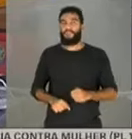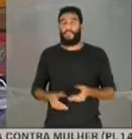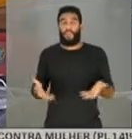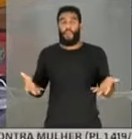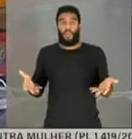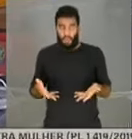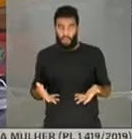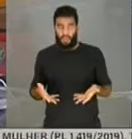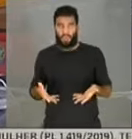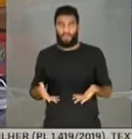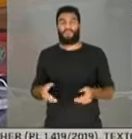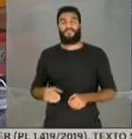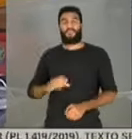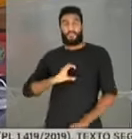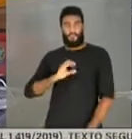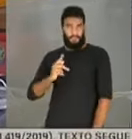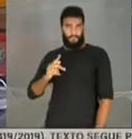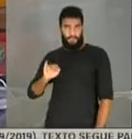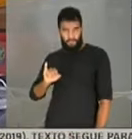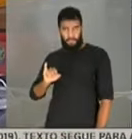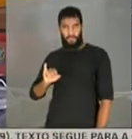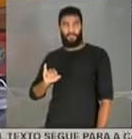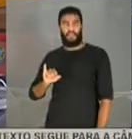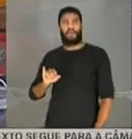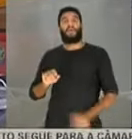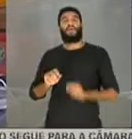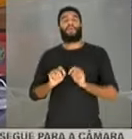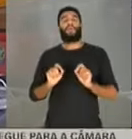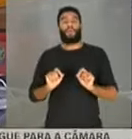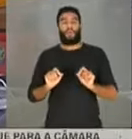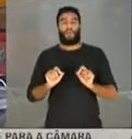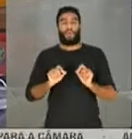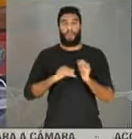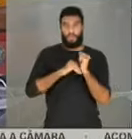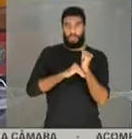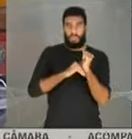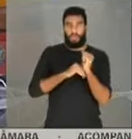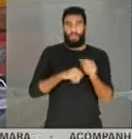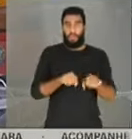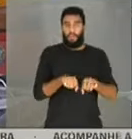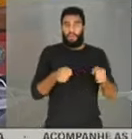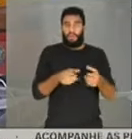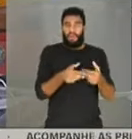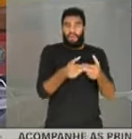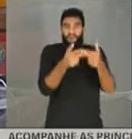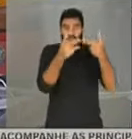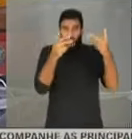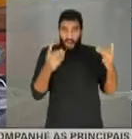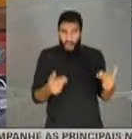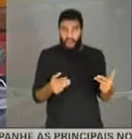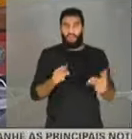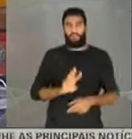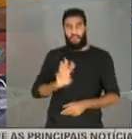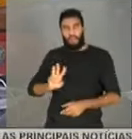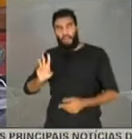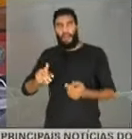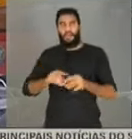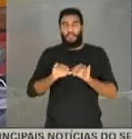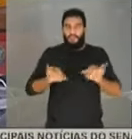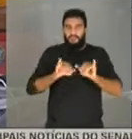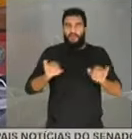hoje, a CPI quebrou o sigilo de diversos veículos digitais de